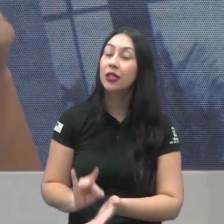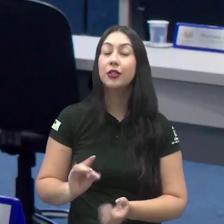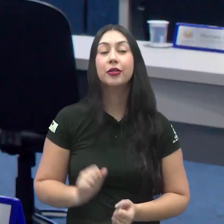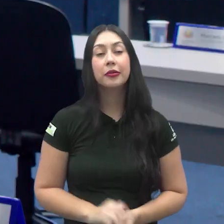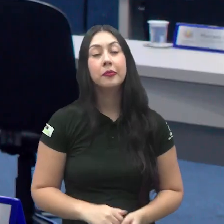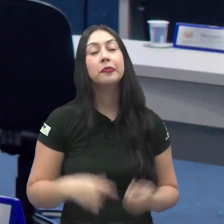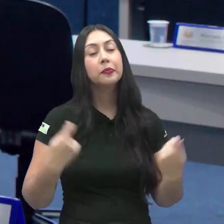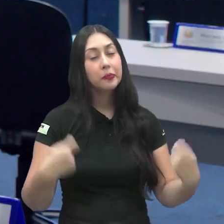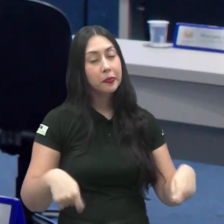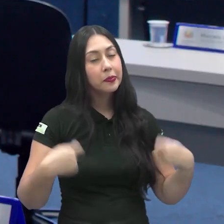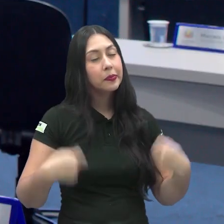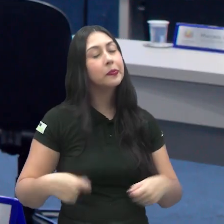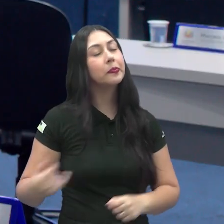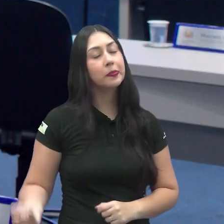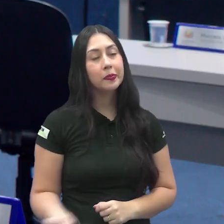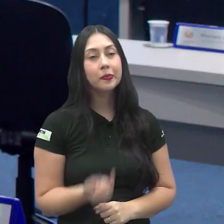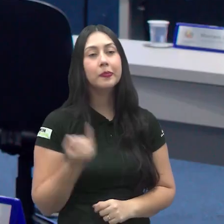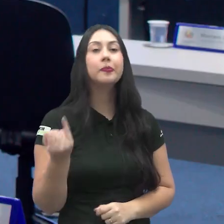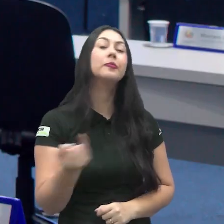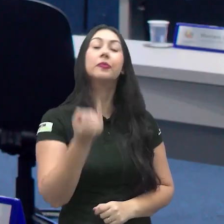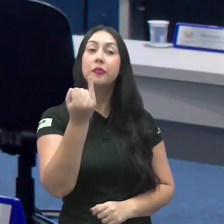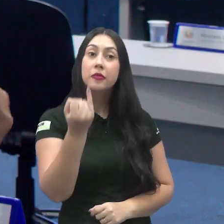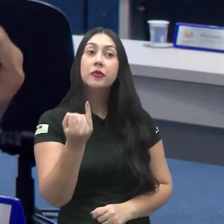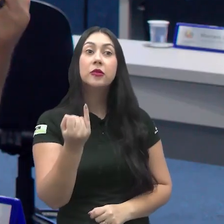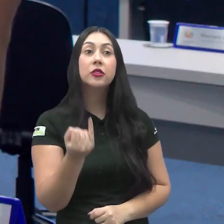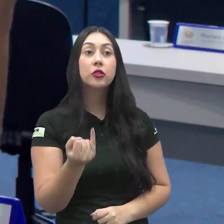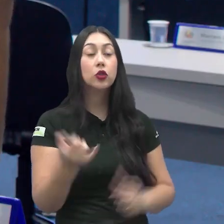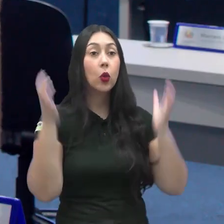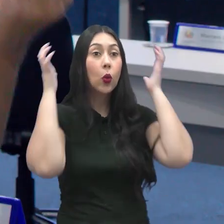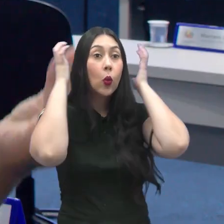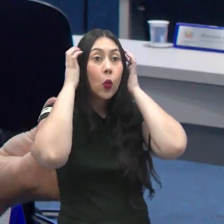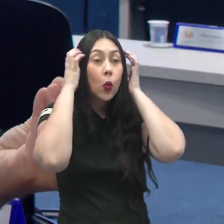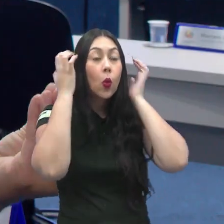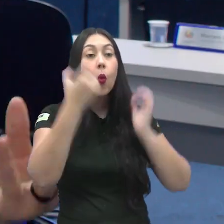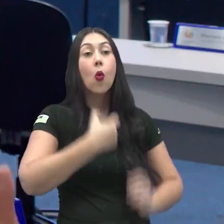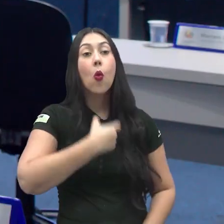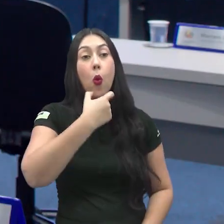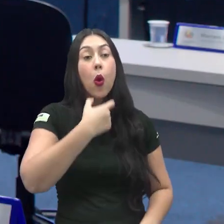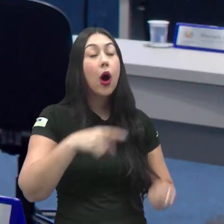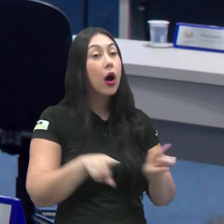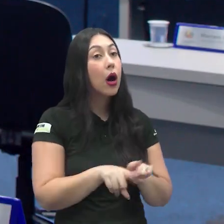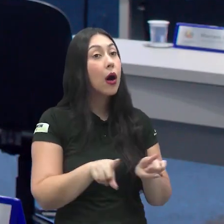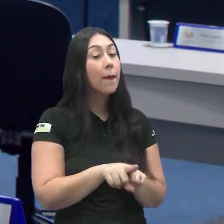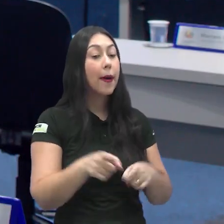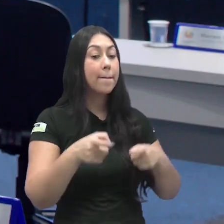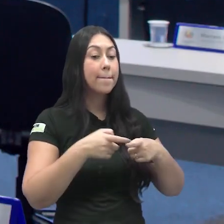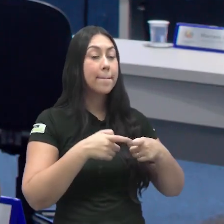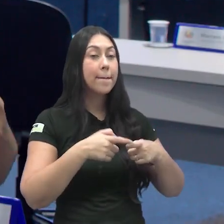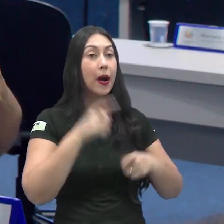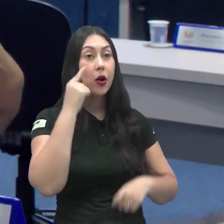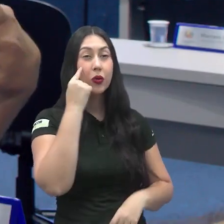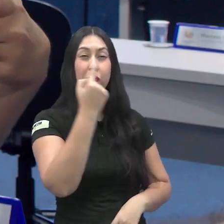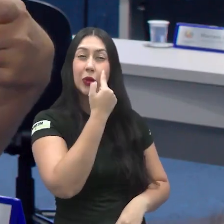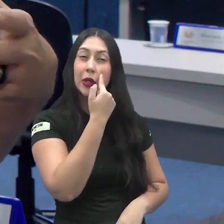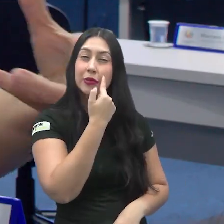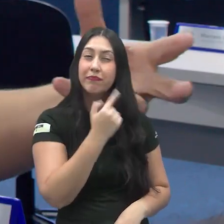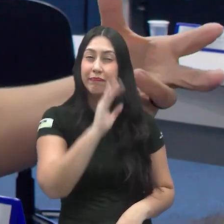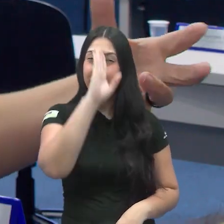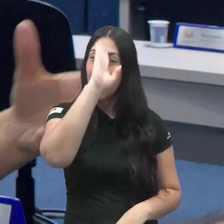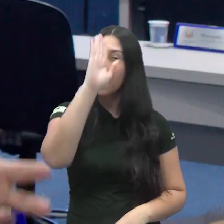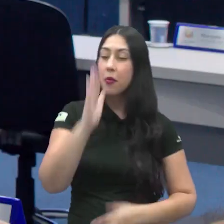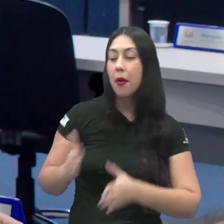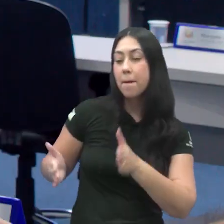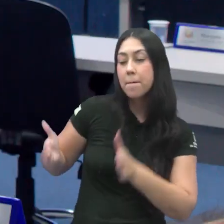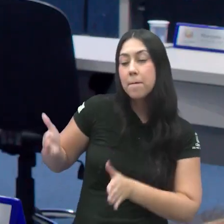educação. De fato, é necessário tanto a questão do fonoaudiólogo quanto o oftalmo, de preferência